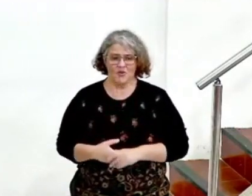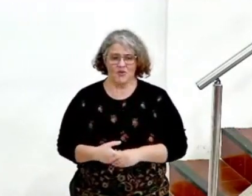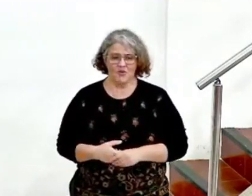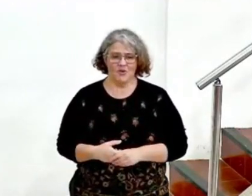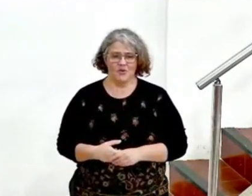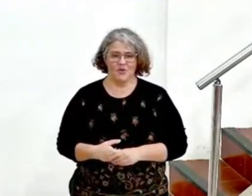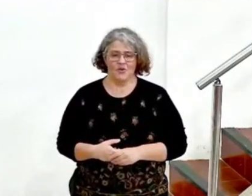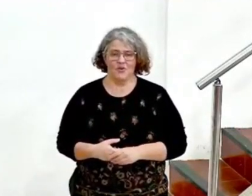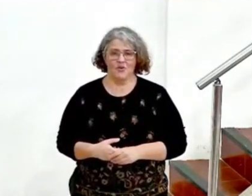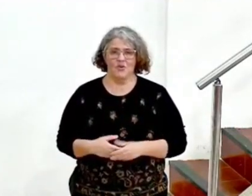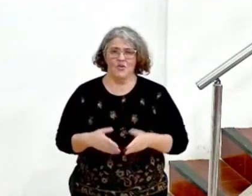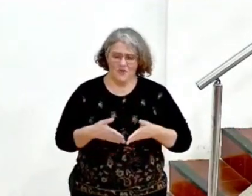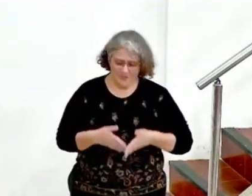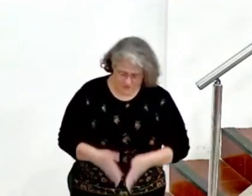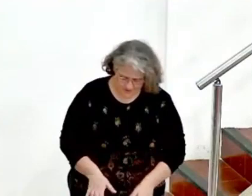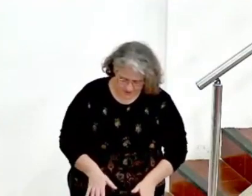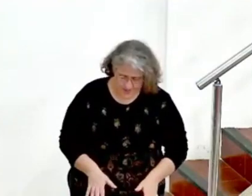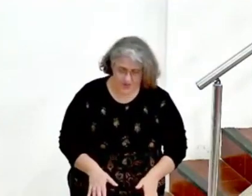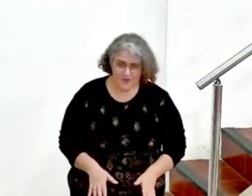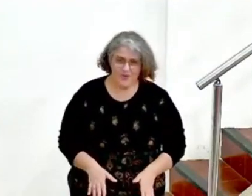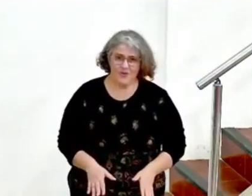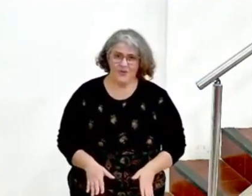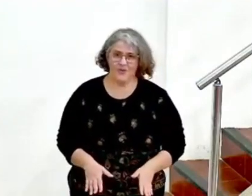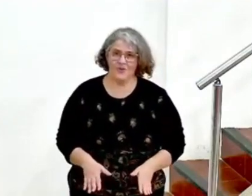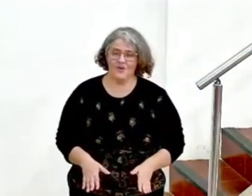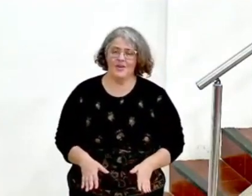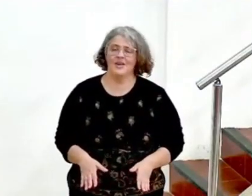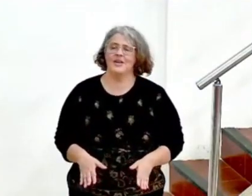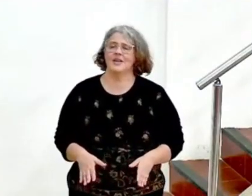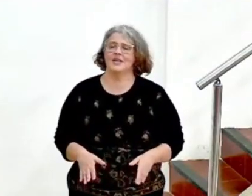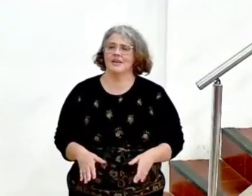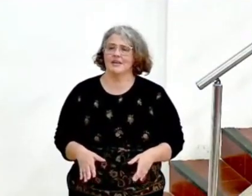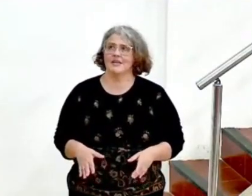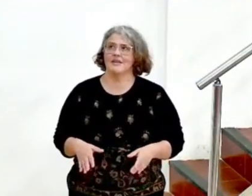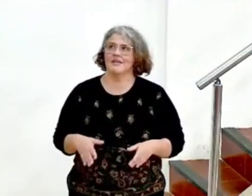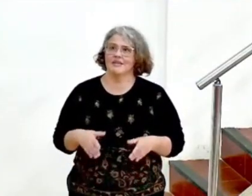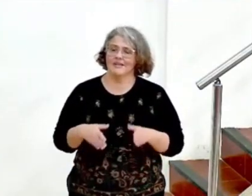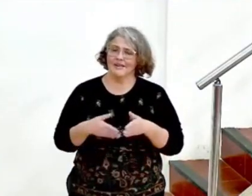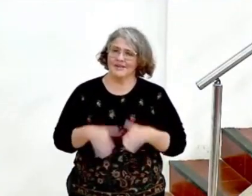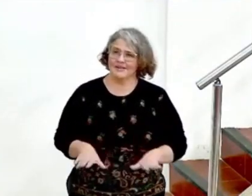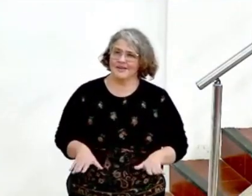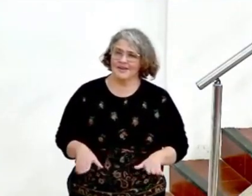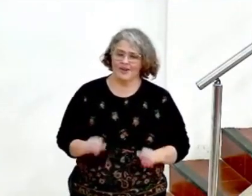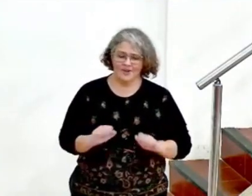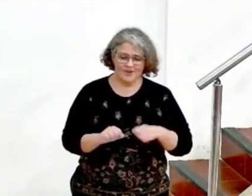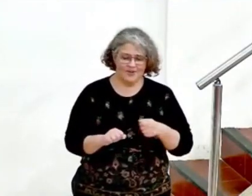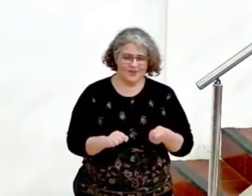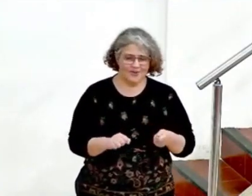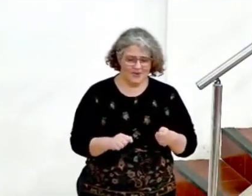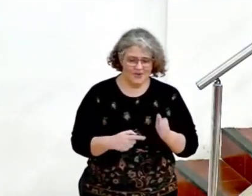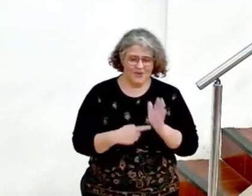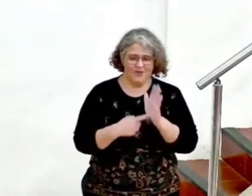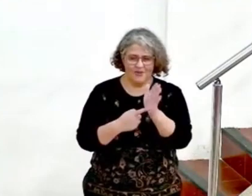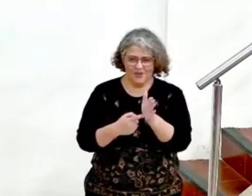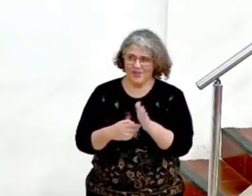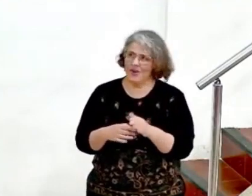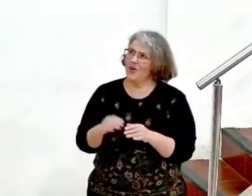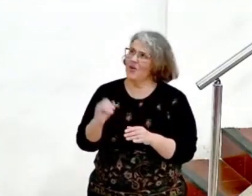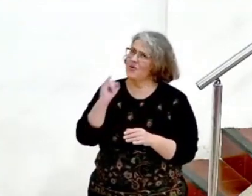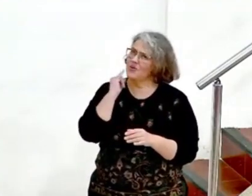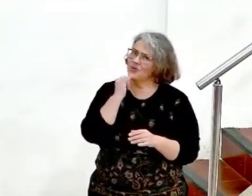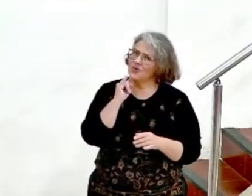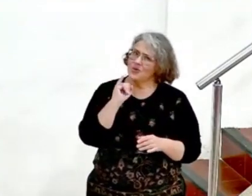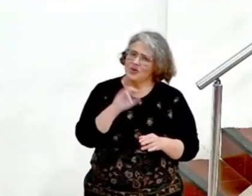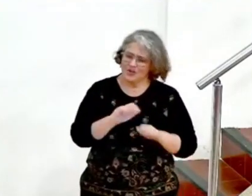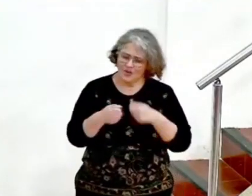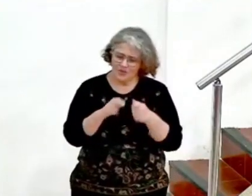que lhe nasceu, que Sara lhe dera à luz, pôs Abraão o nome de Isaac. E Abraão circuncidou a seu filho Isaac, quando